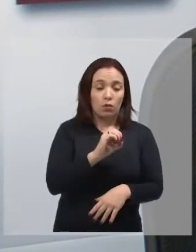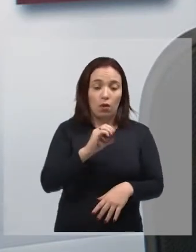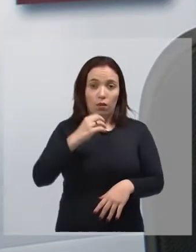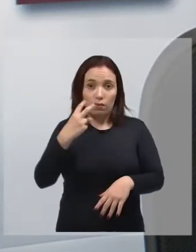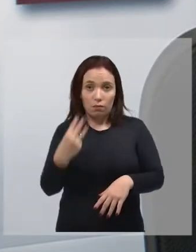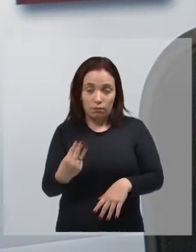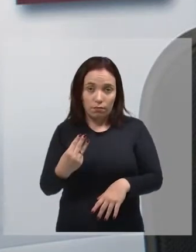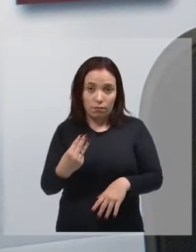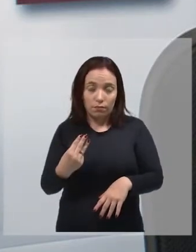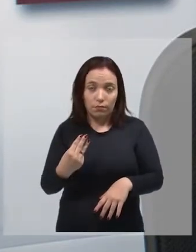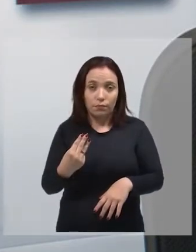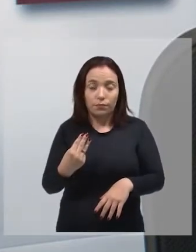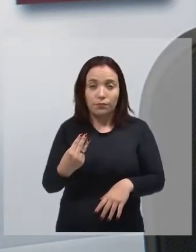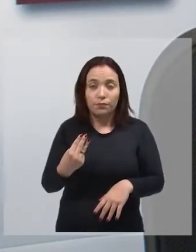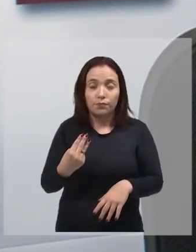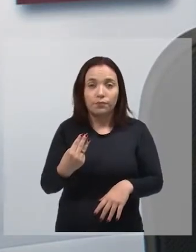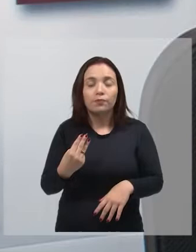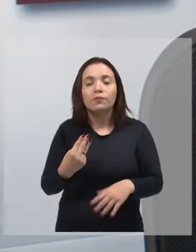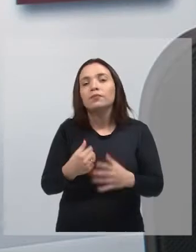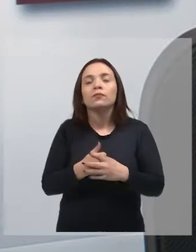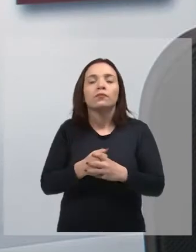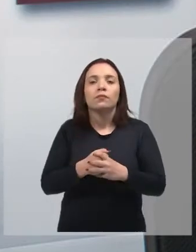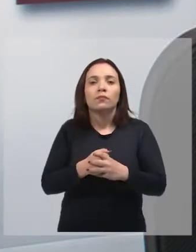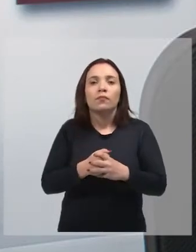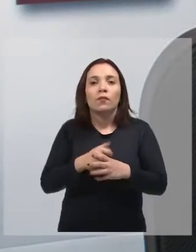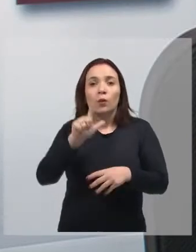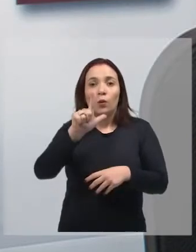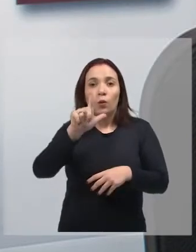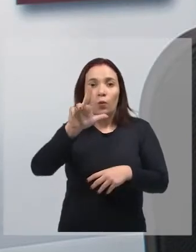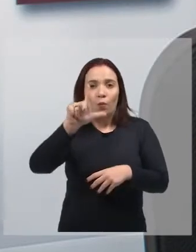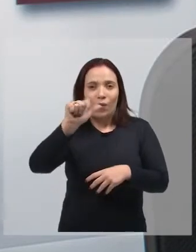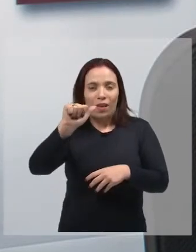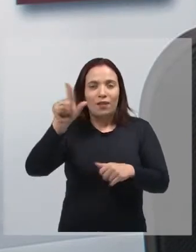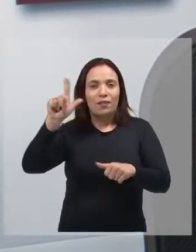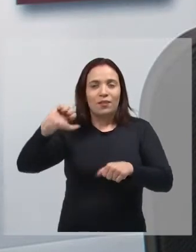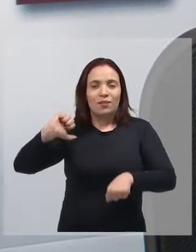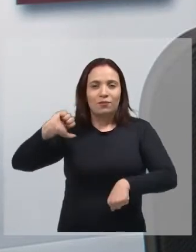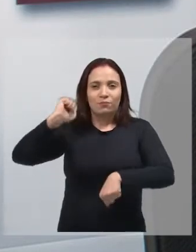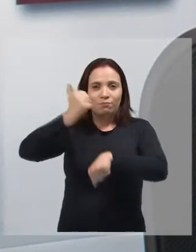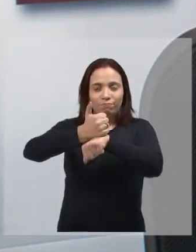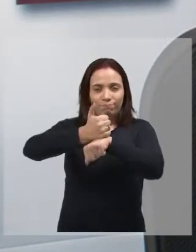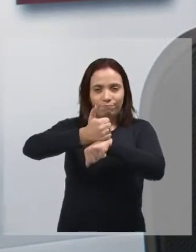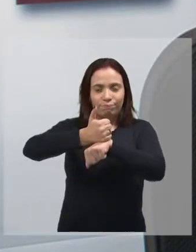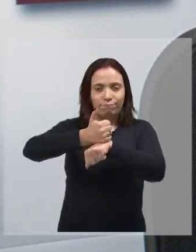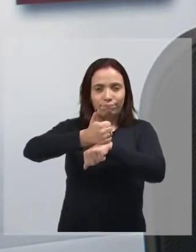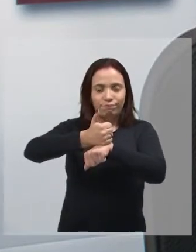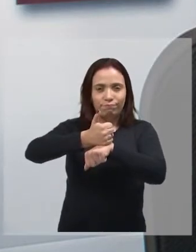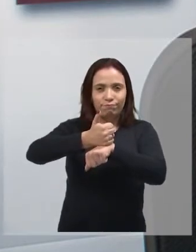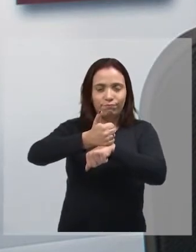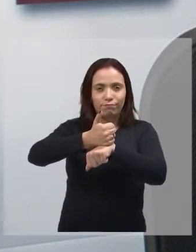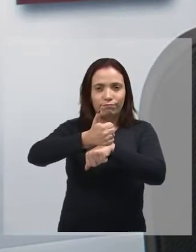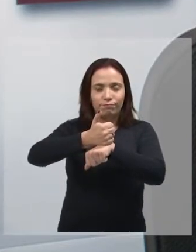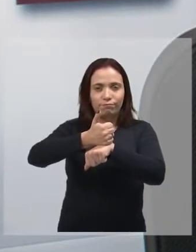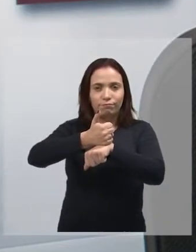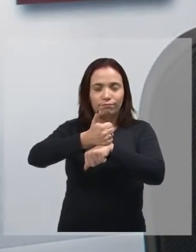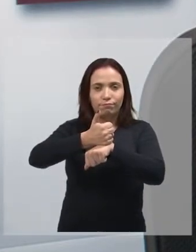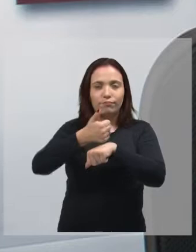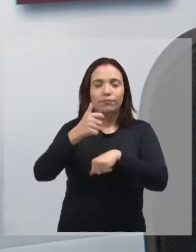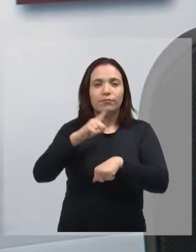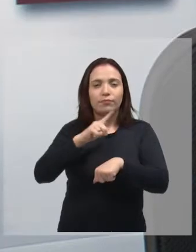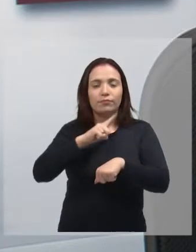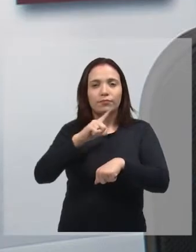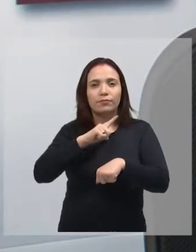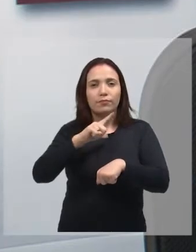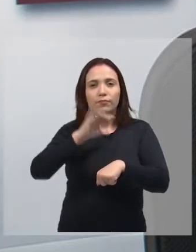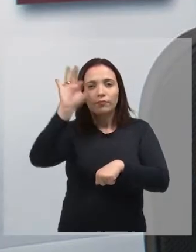2003, quando o Lula assume e faz a taxação dos inativos em